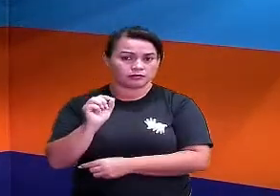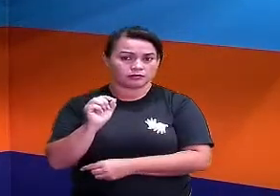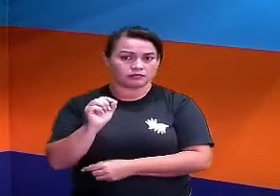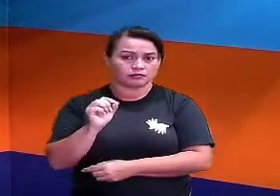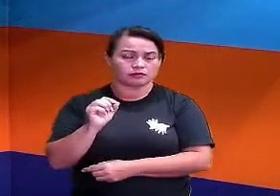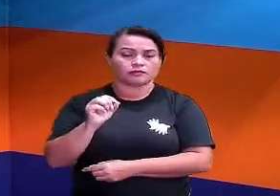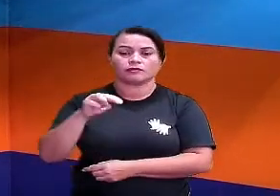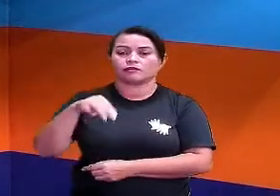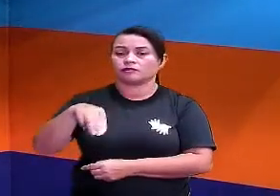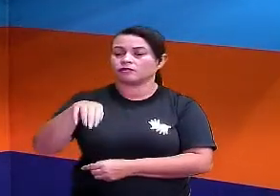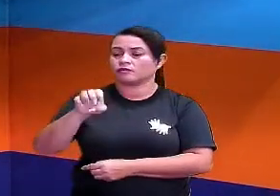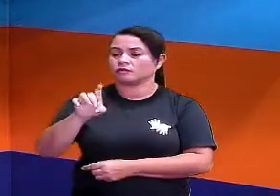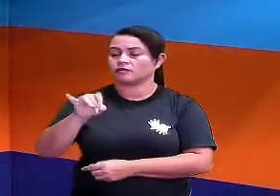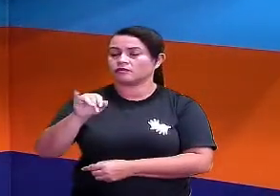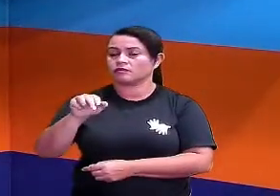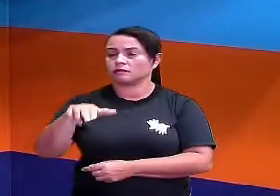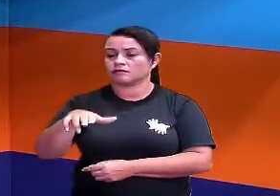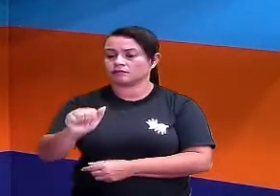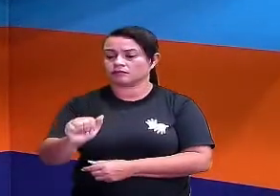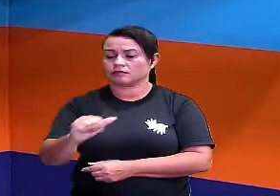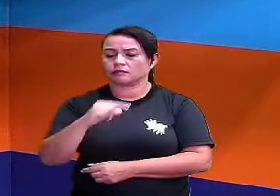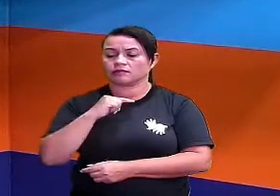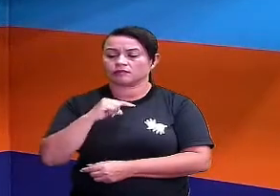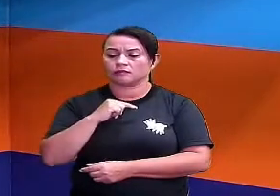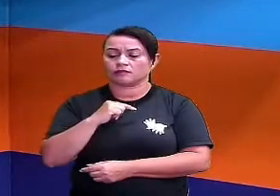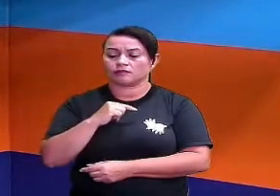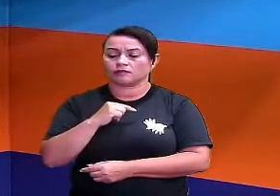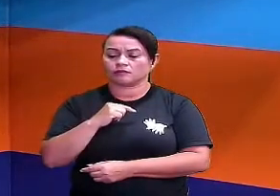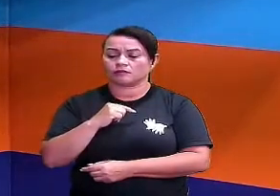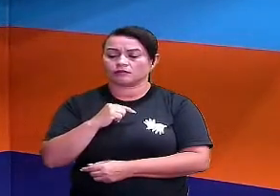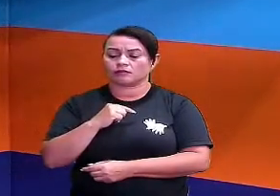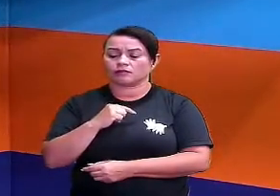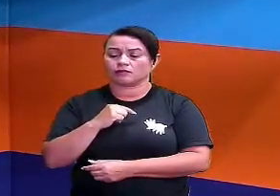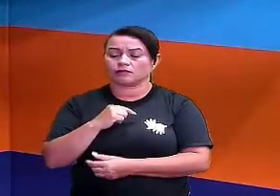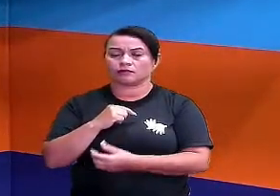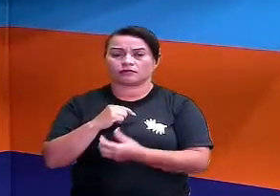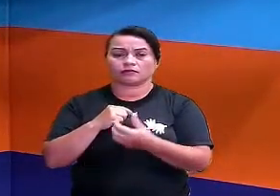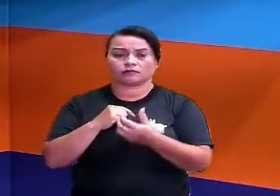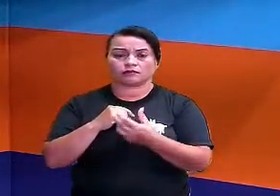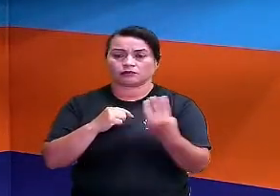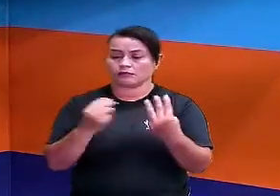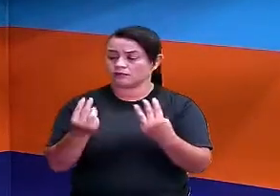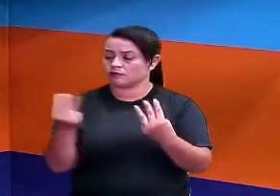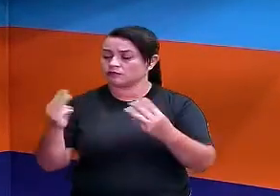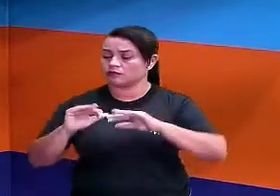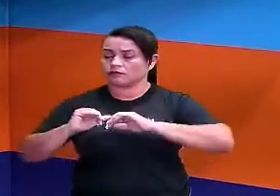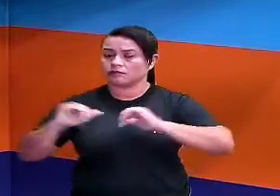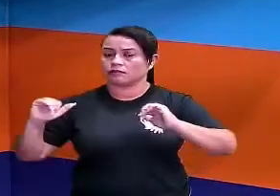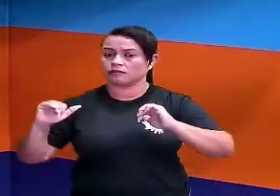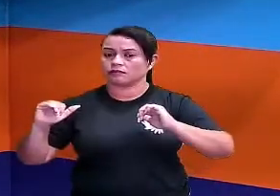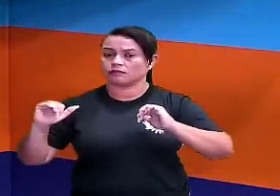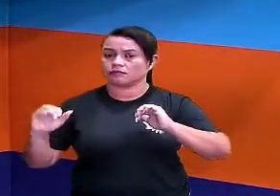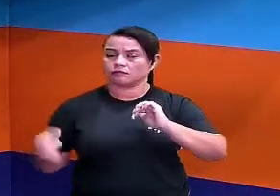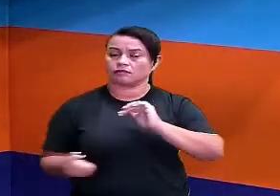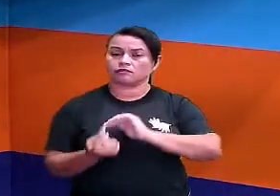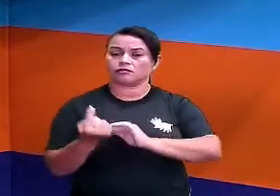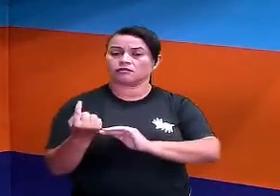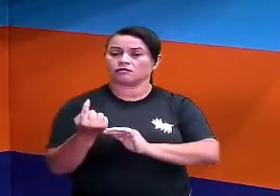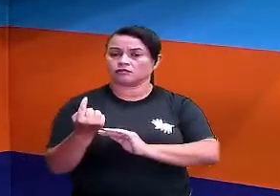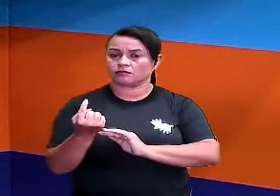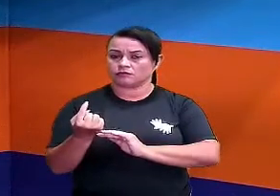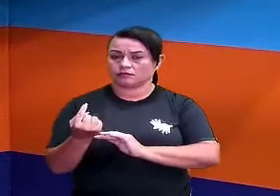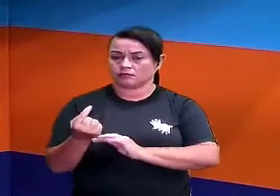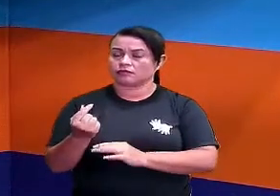ó, quantidade ímpar de elementos. Eu tenho 7, ó. Tirei os 6 elementos que estavam aí, né?